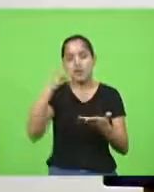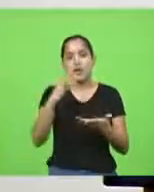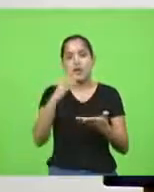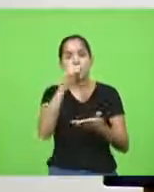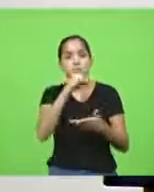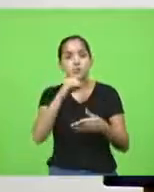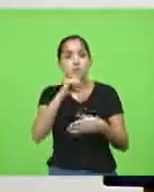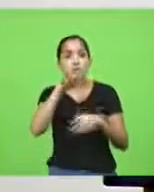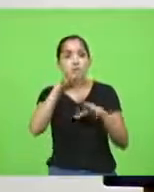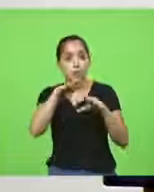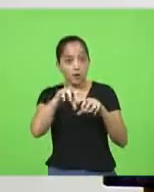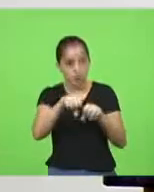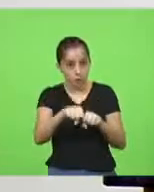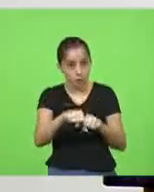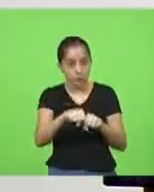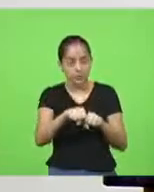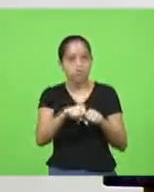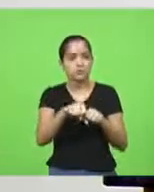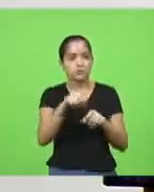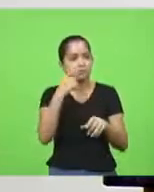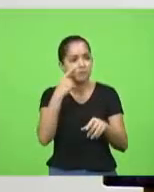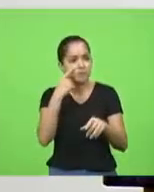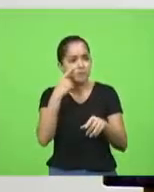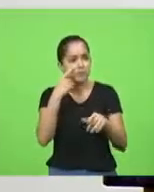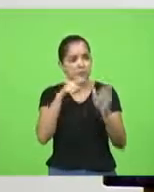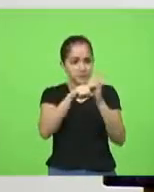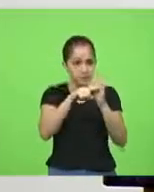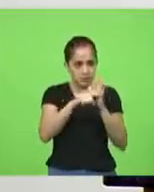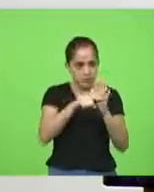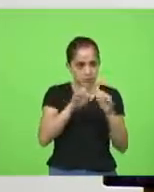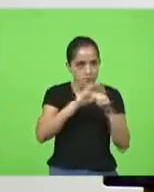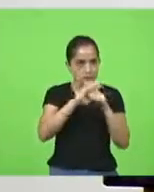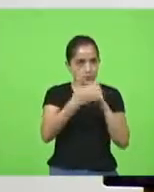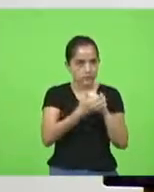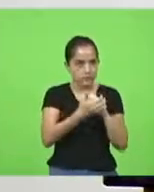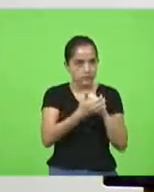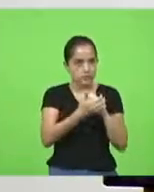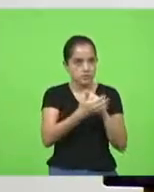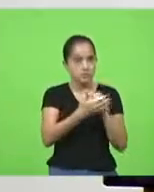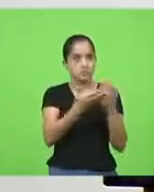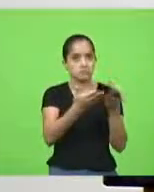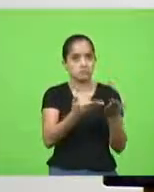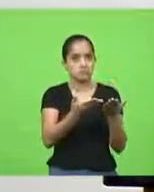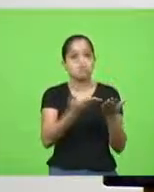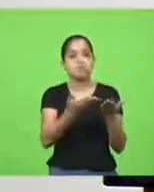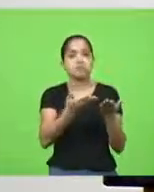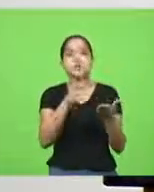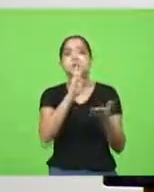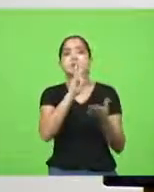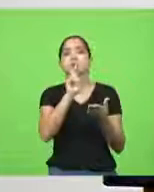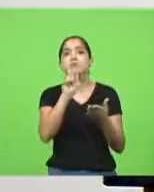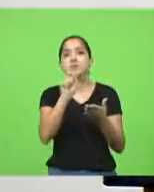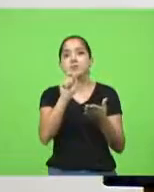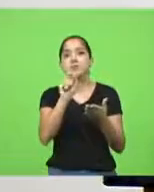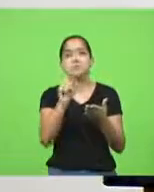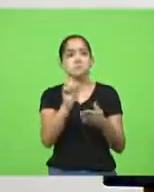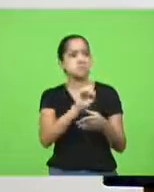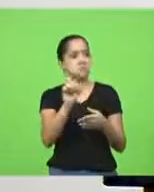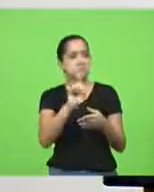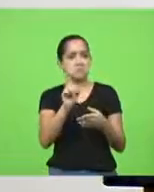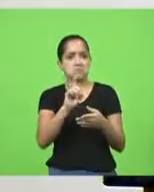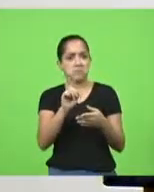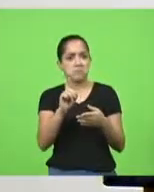perguntou assim, escuta, vocês fizeram teste de Covid na minha mãe? A resposta foi, não, por quê? Ela está com